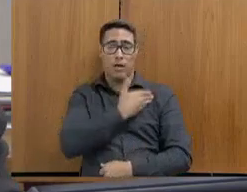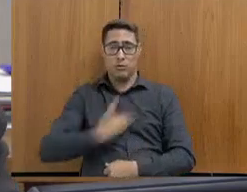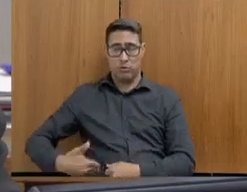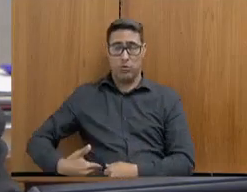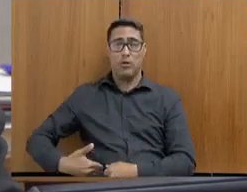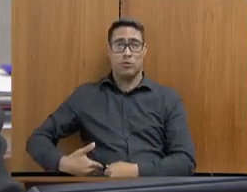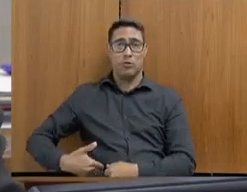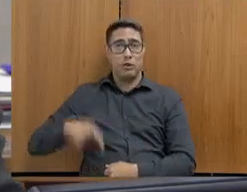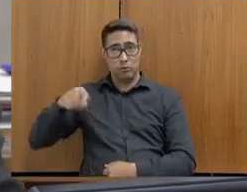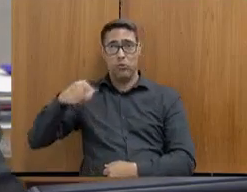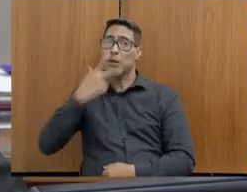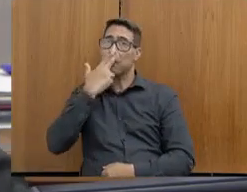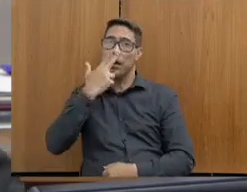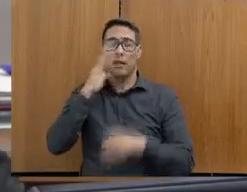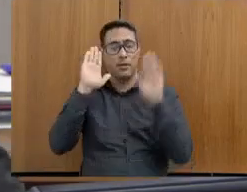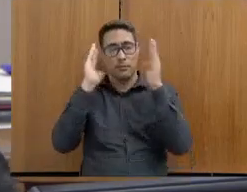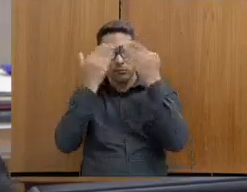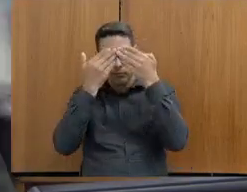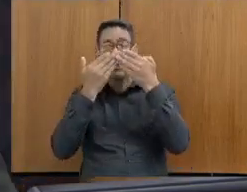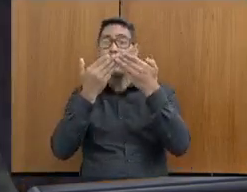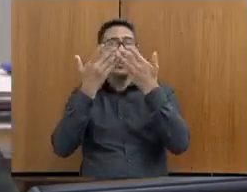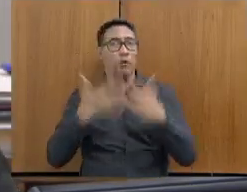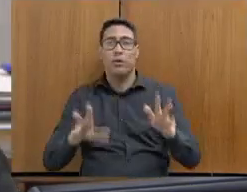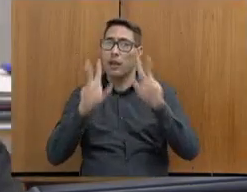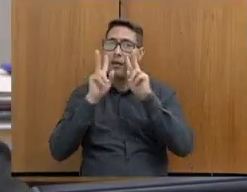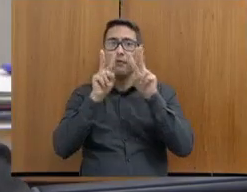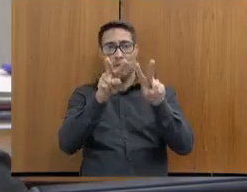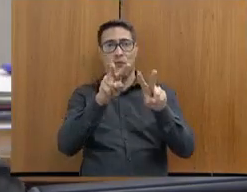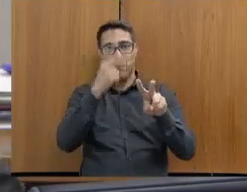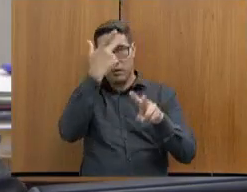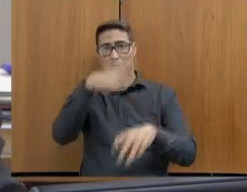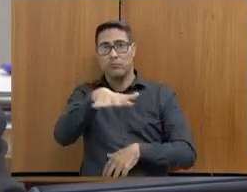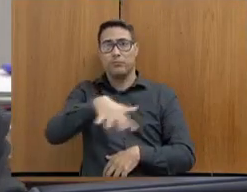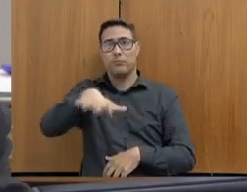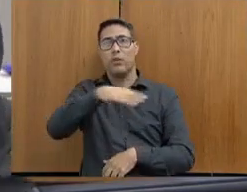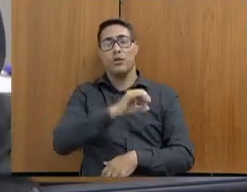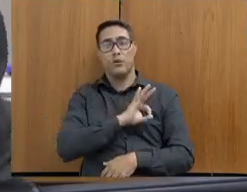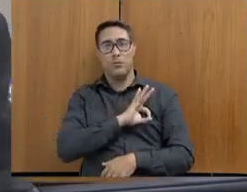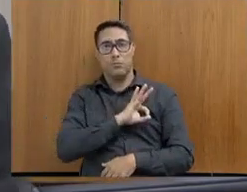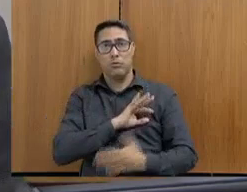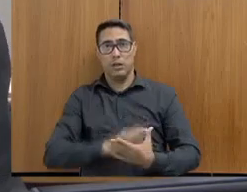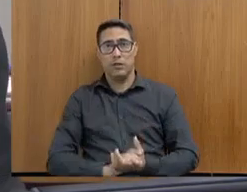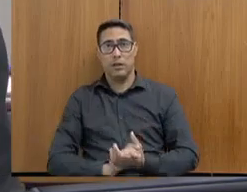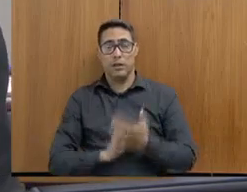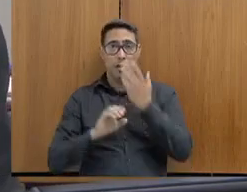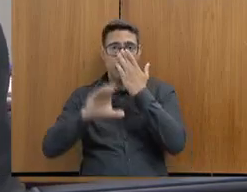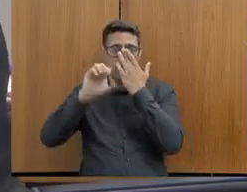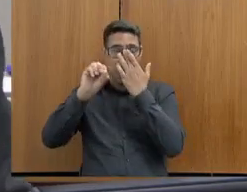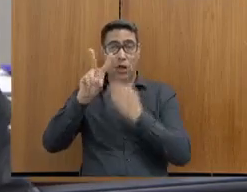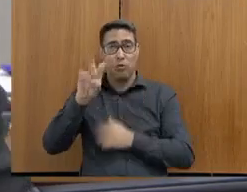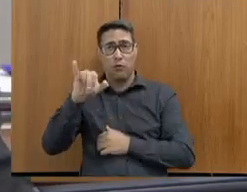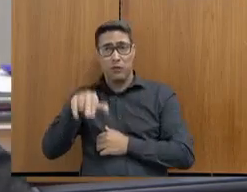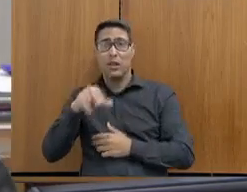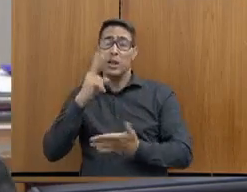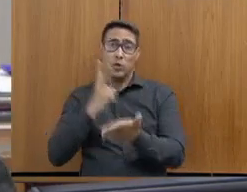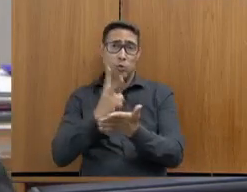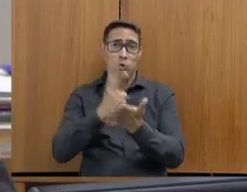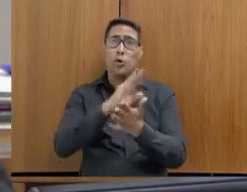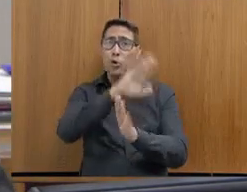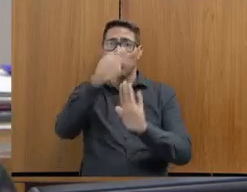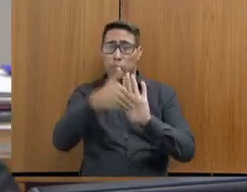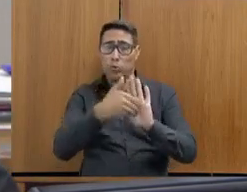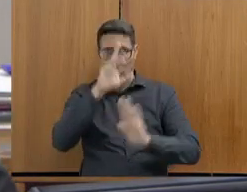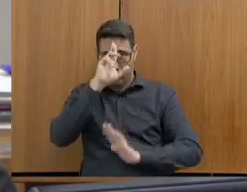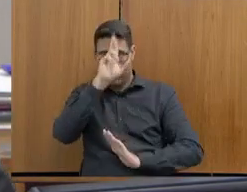polícia a tal da cofin parece ter um carimbo do não maior que qualquer outro então tudo que o chefe de polícia